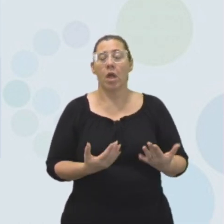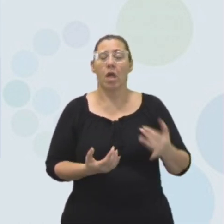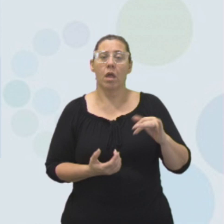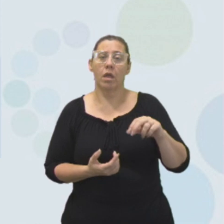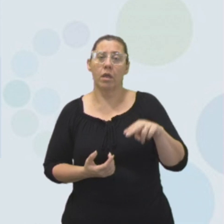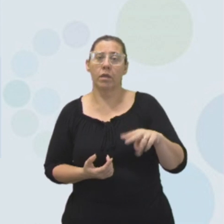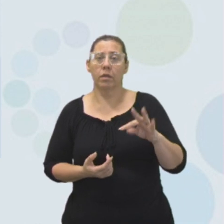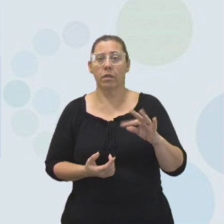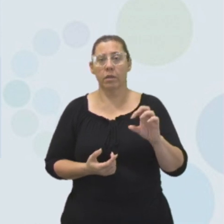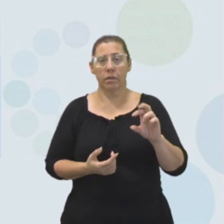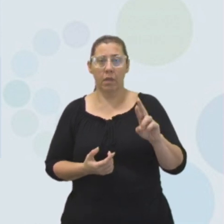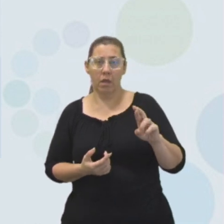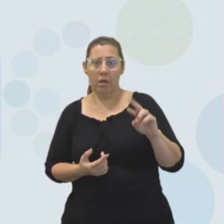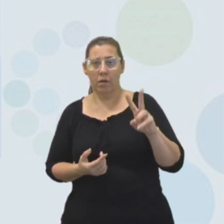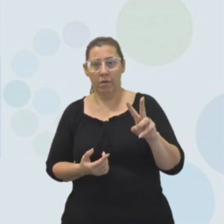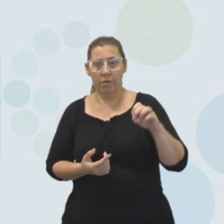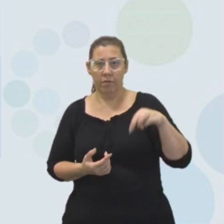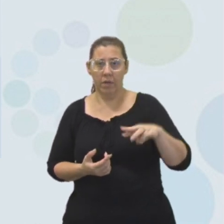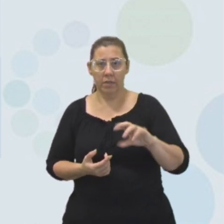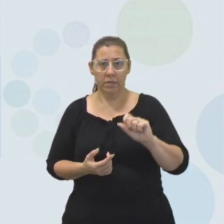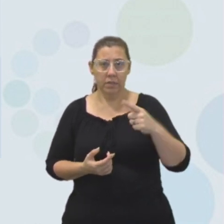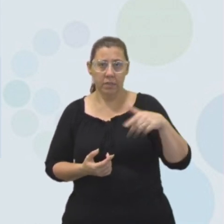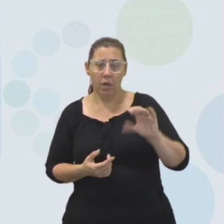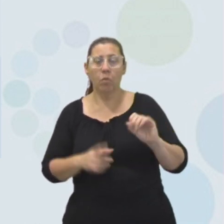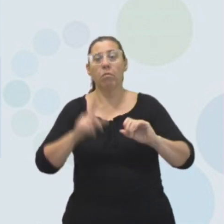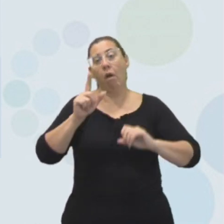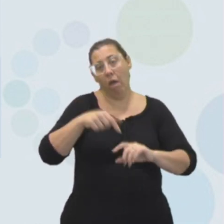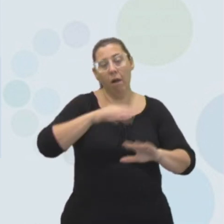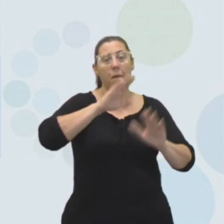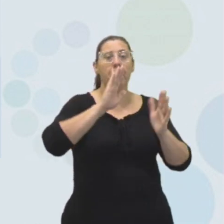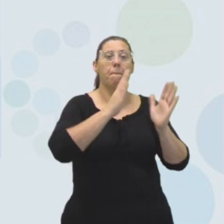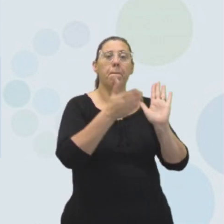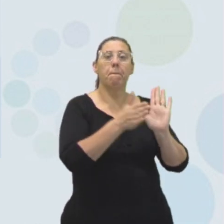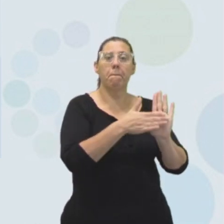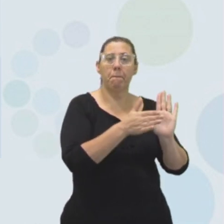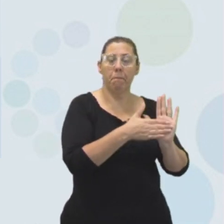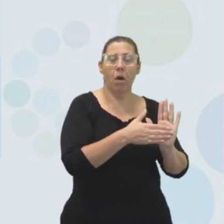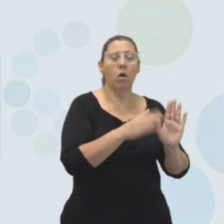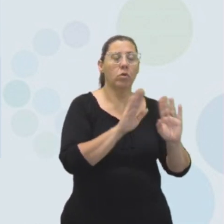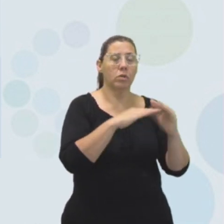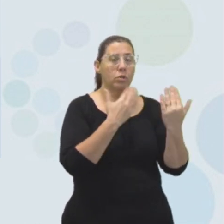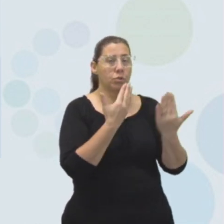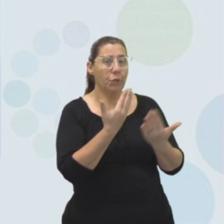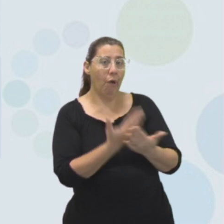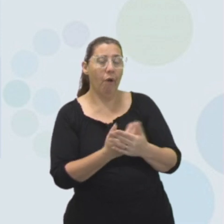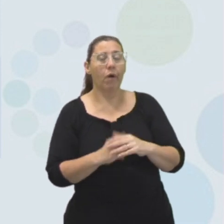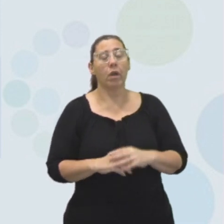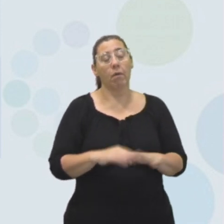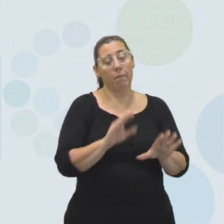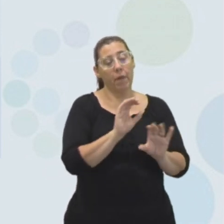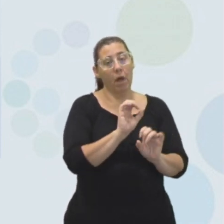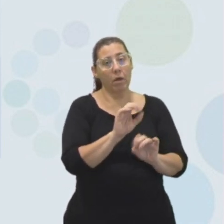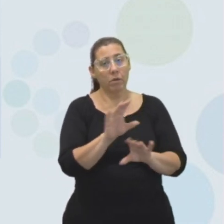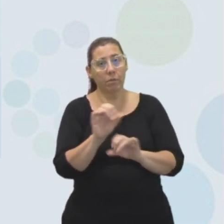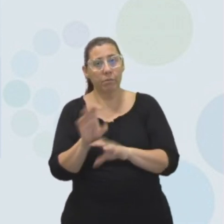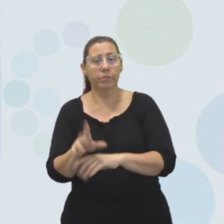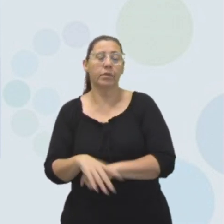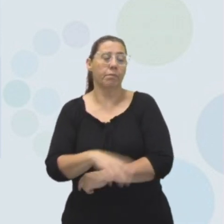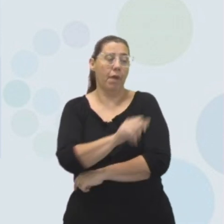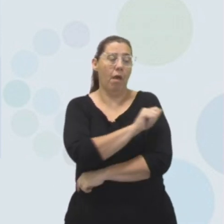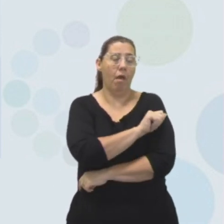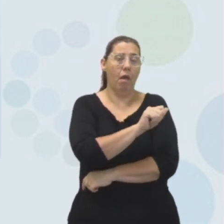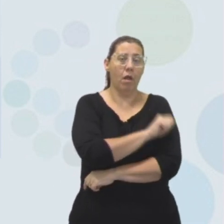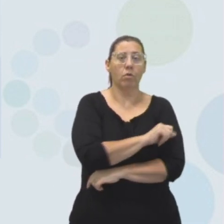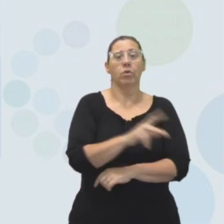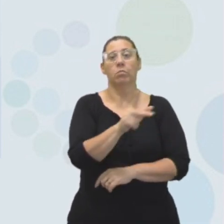intervenção de alguma ação, né, proposta pela escola, pelo estudante ou pelo professor. Então, um vídeo pode